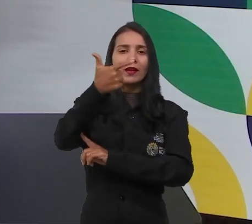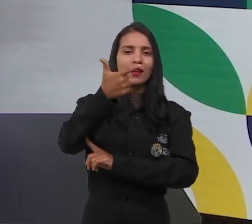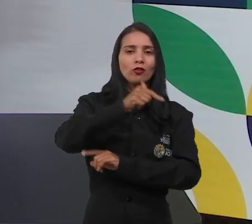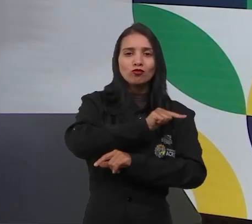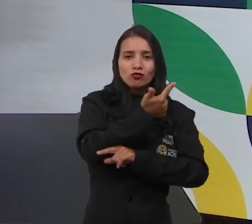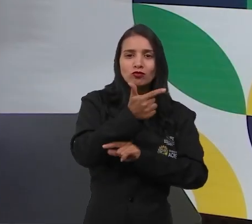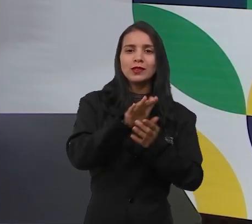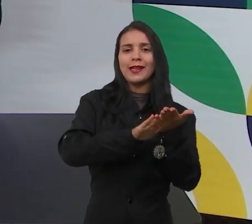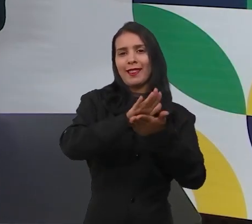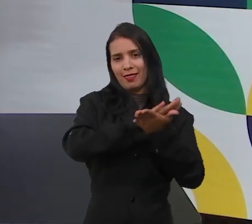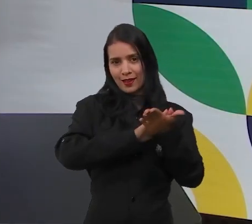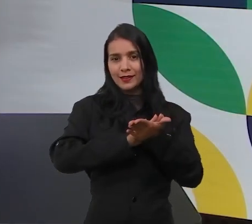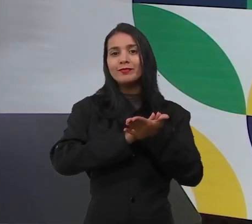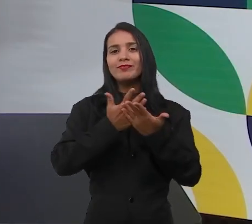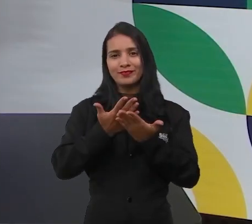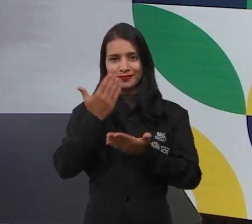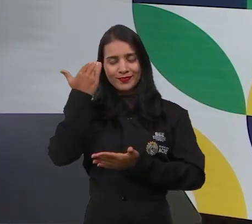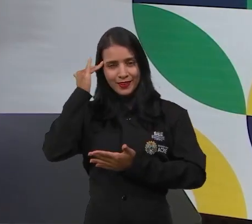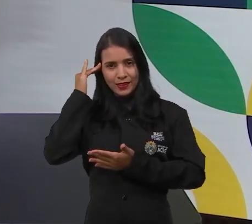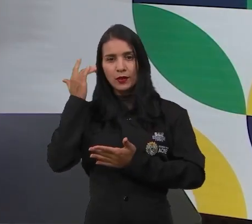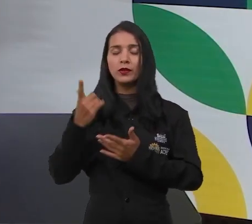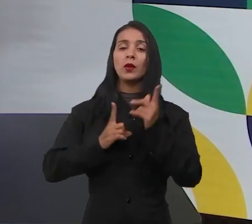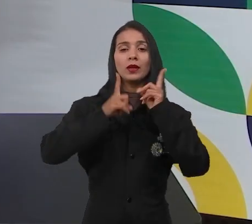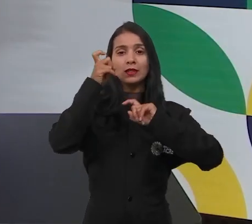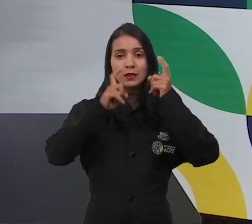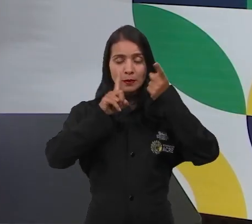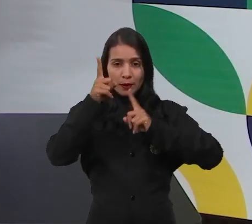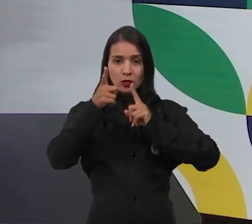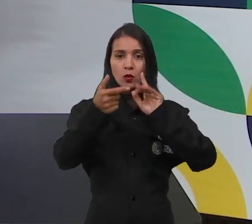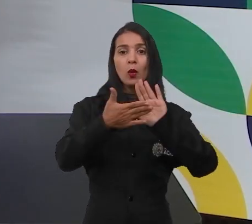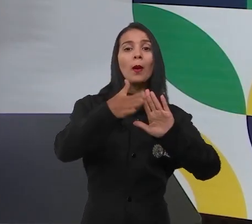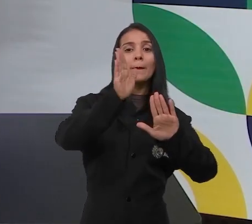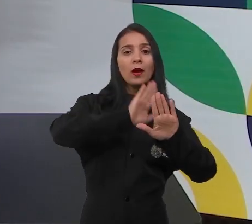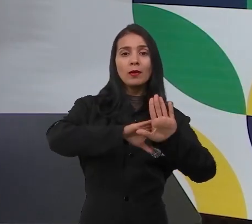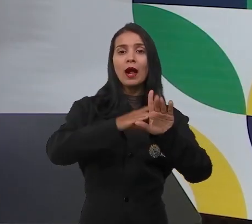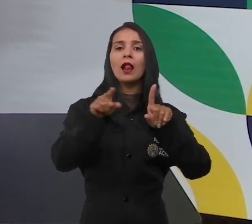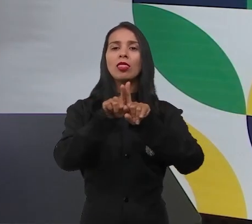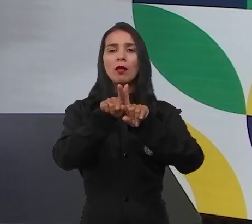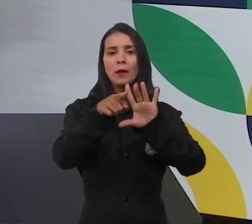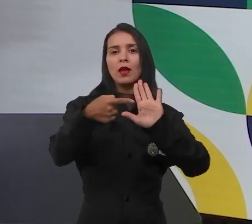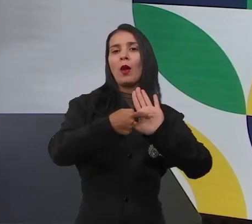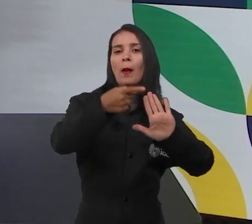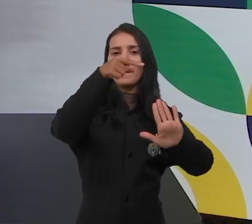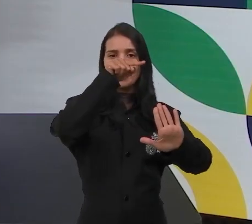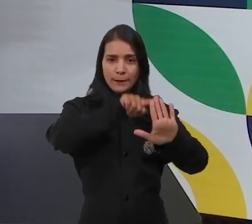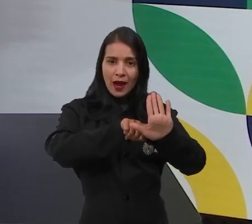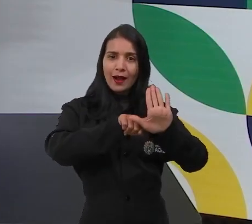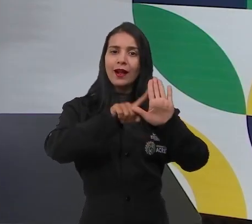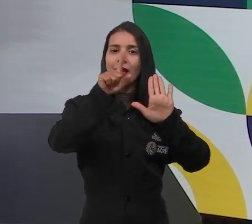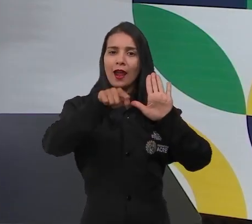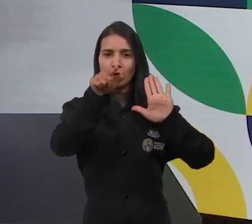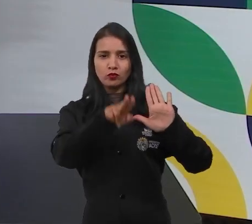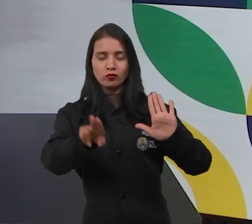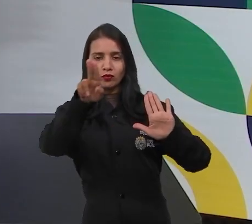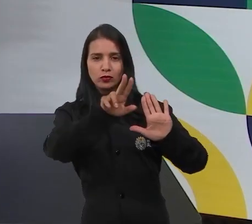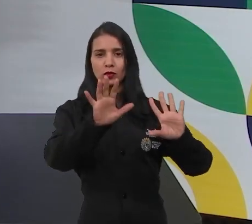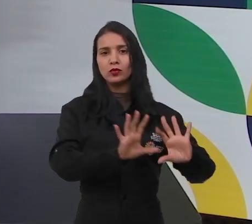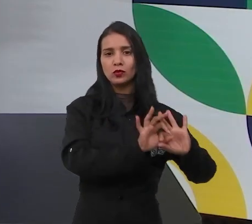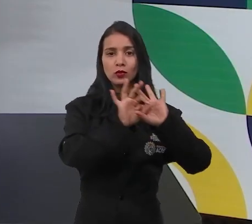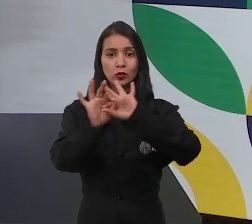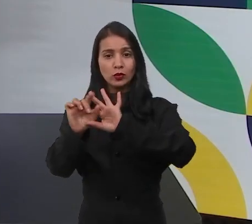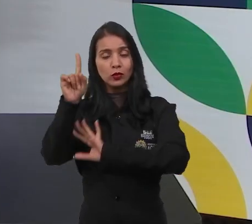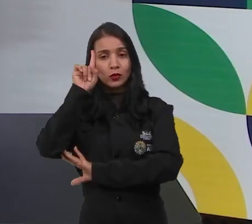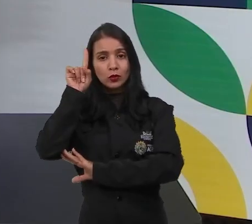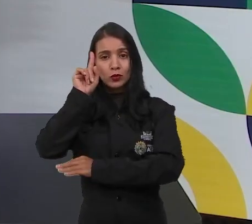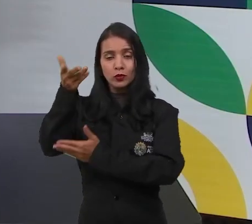Né? Então, as expressões idiomáticas, os refrães e provérbios, também são empregados em sentido figurado,